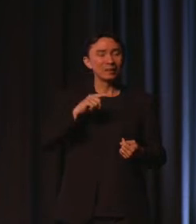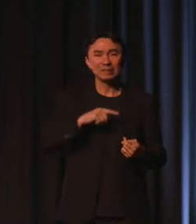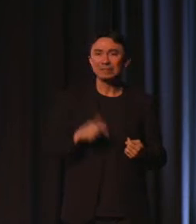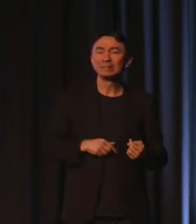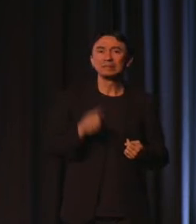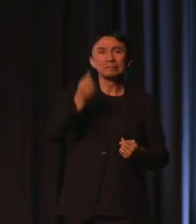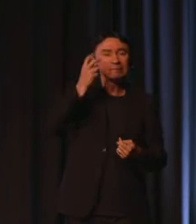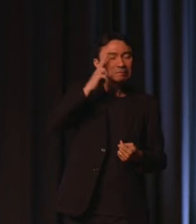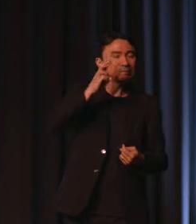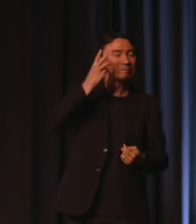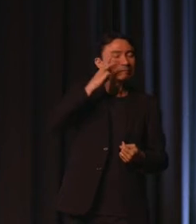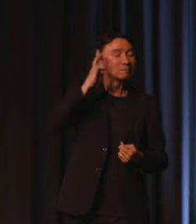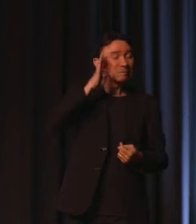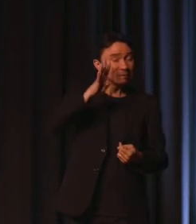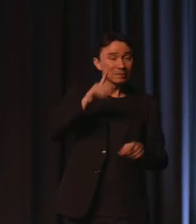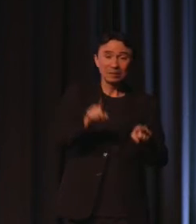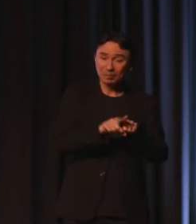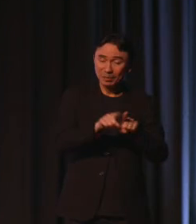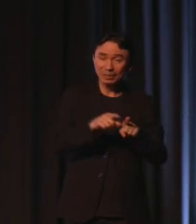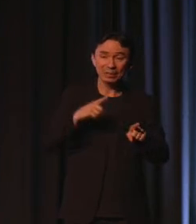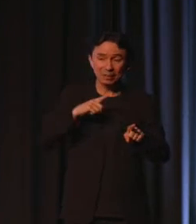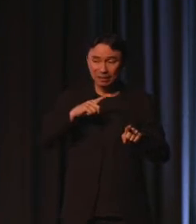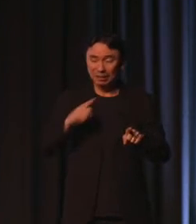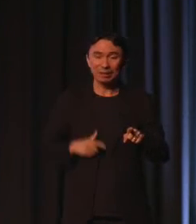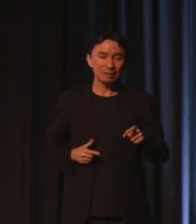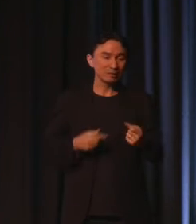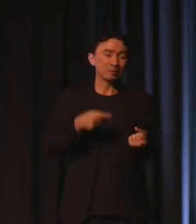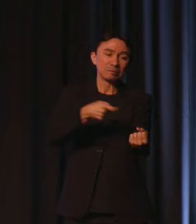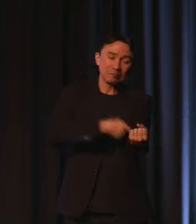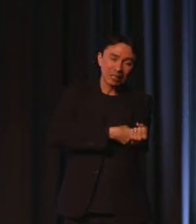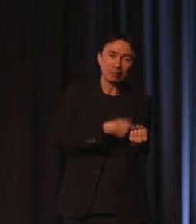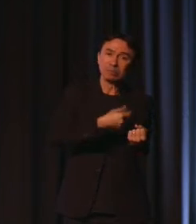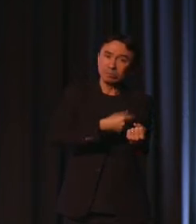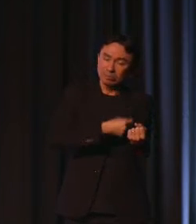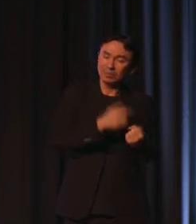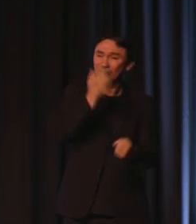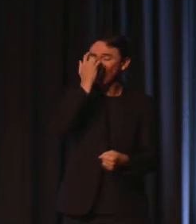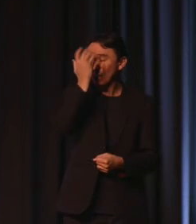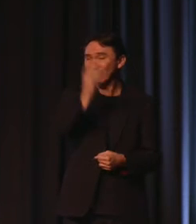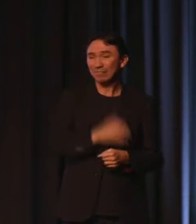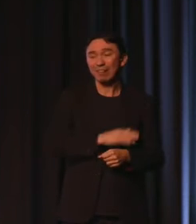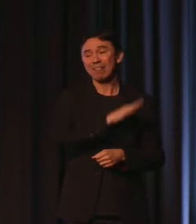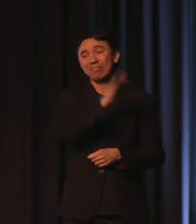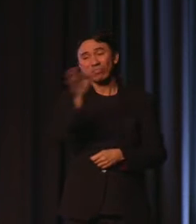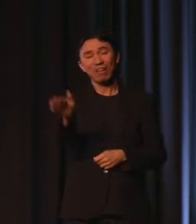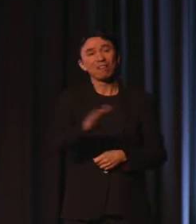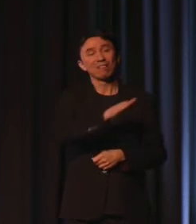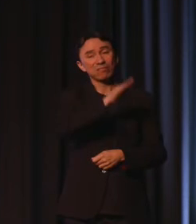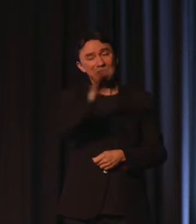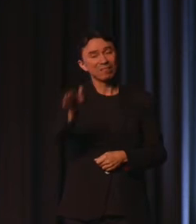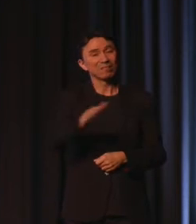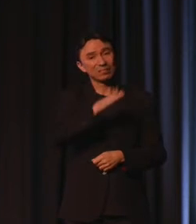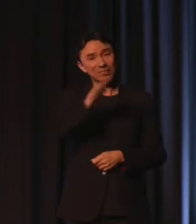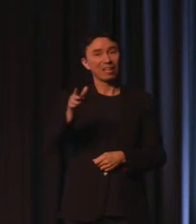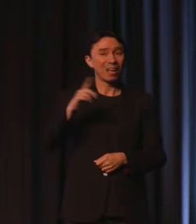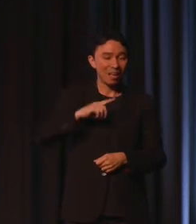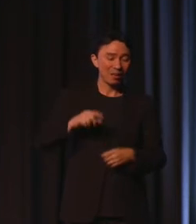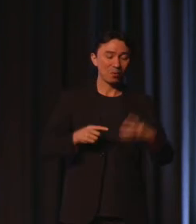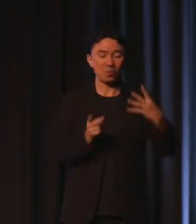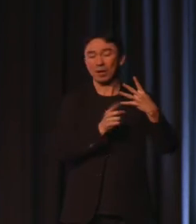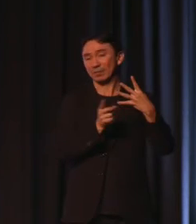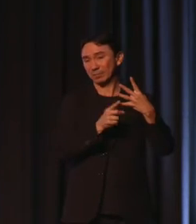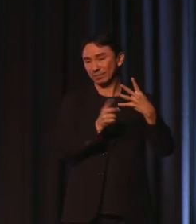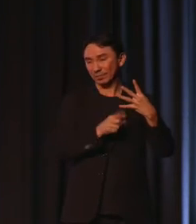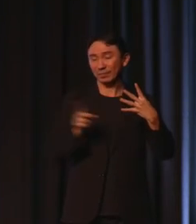facilidade até no preparo do medicamento, e a quantidade de idas ao local ele vai ser o quarto, né? Isso muda um pouquinho para o infantil, onde o terceiro é